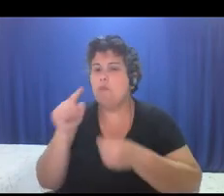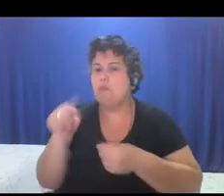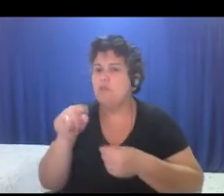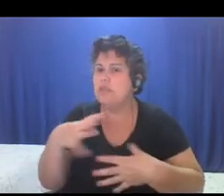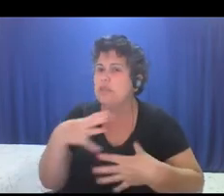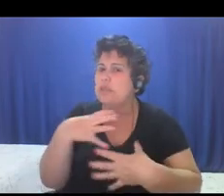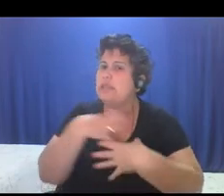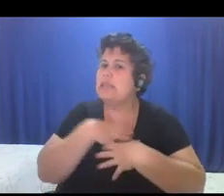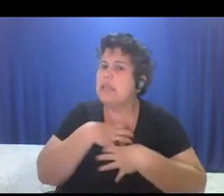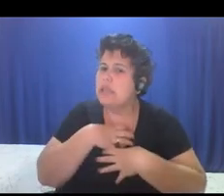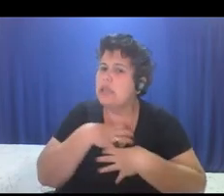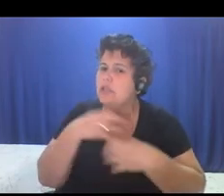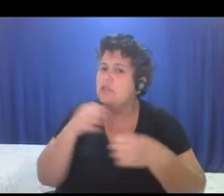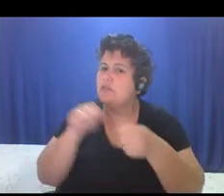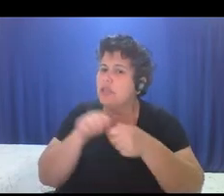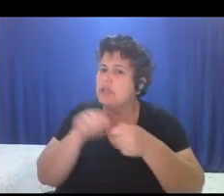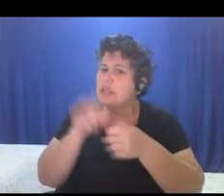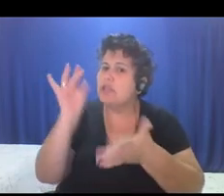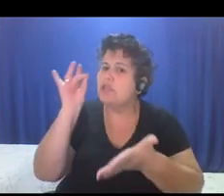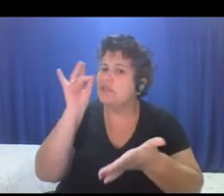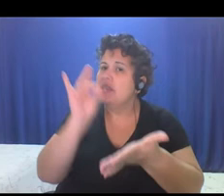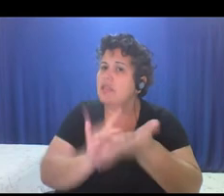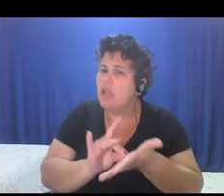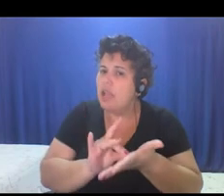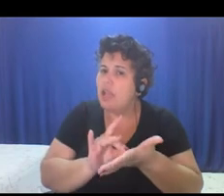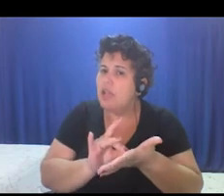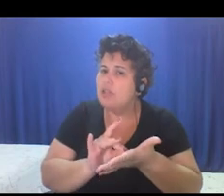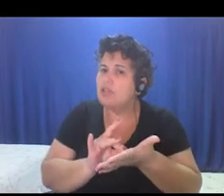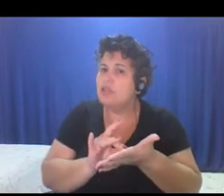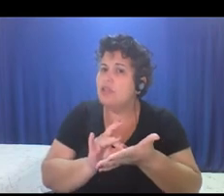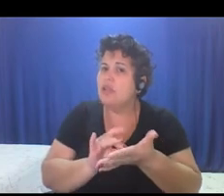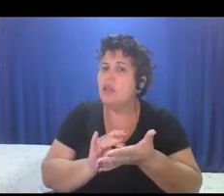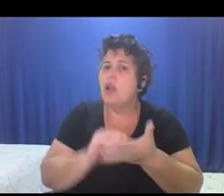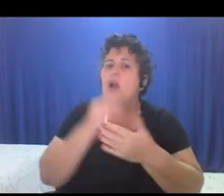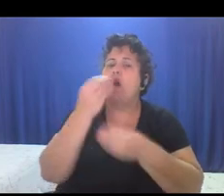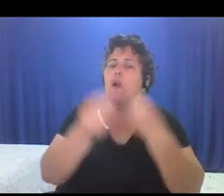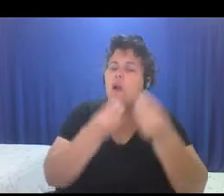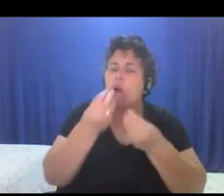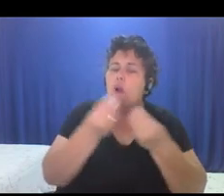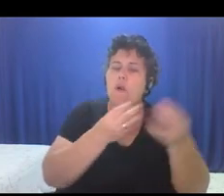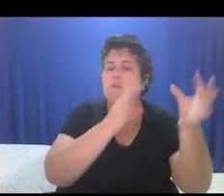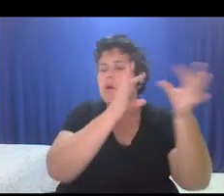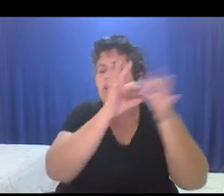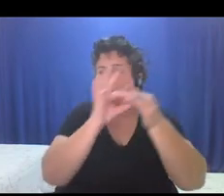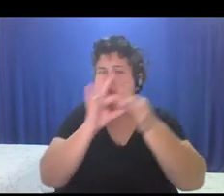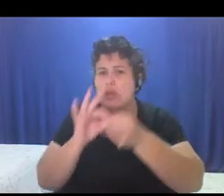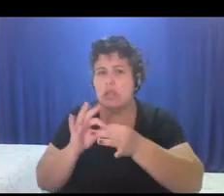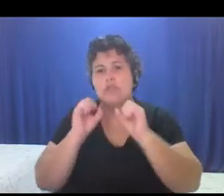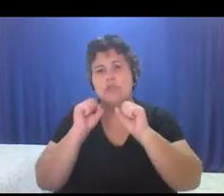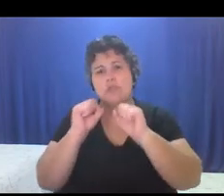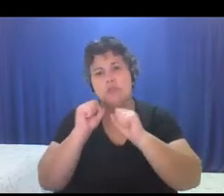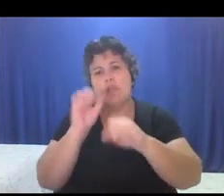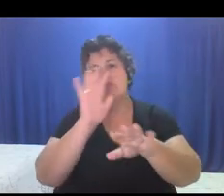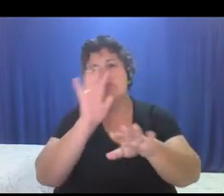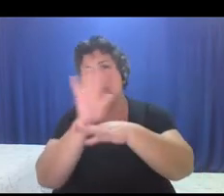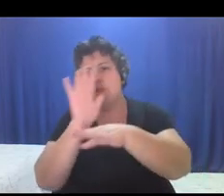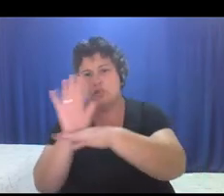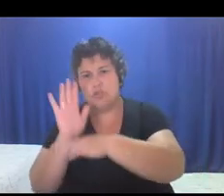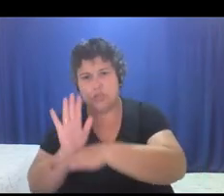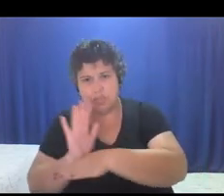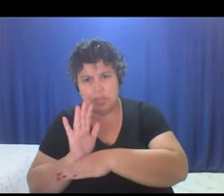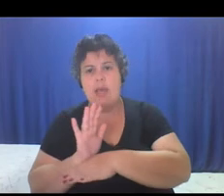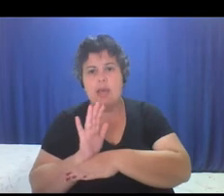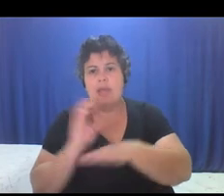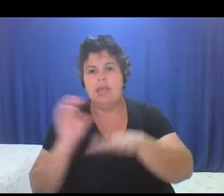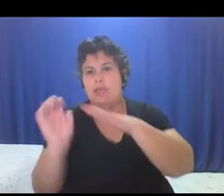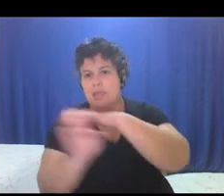é ouvida aqui de verdade no seu dia a dia, em todos os contextos que você possa contribuir com a empresa. Então, eu acho que